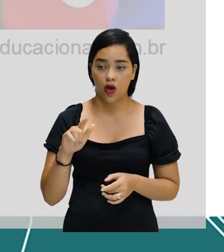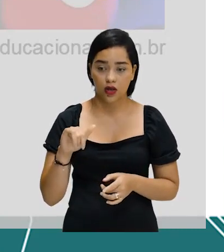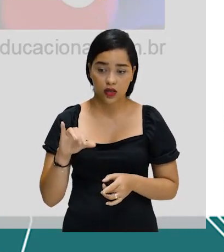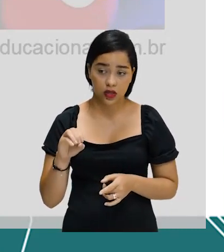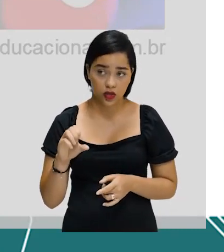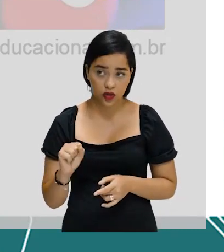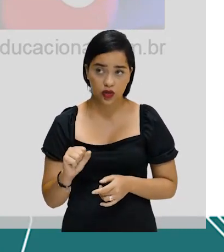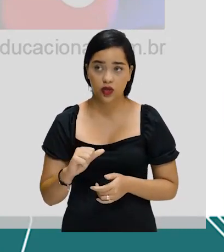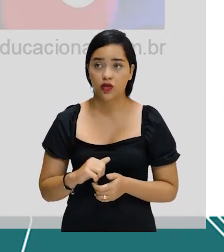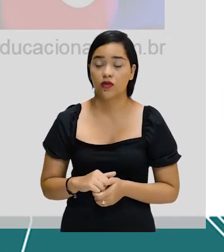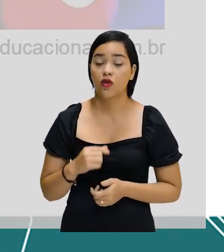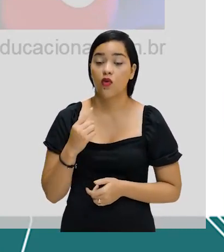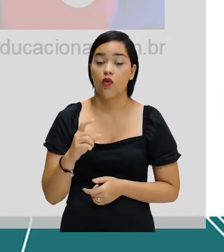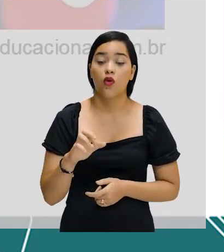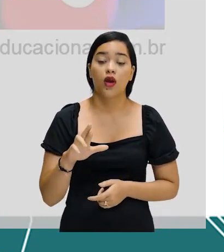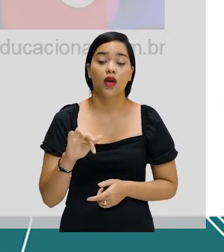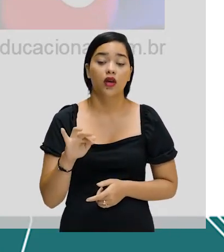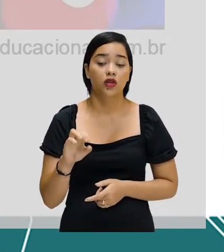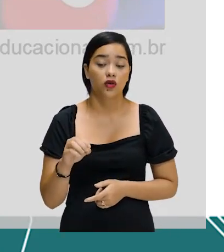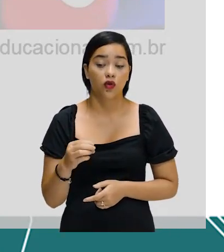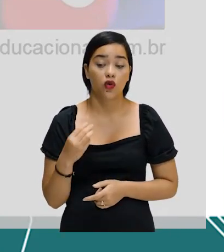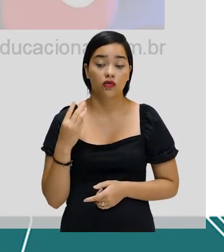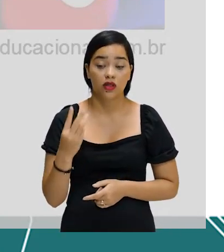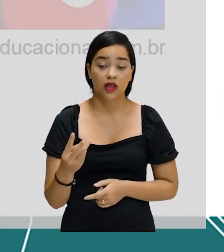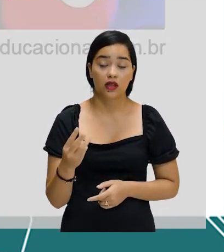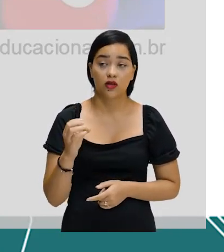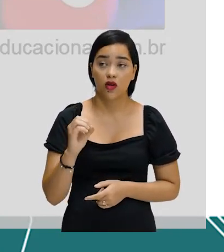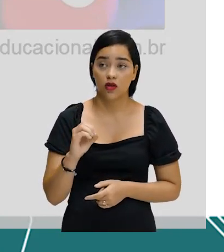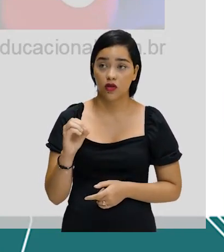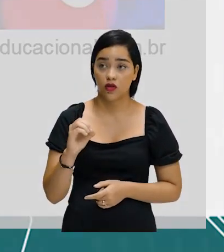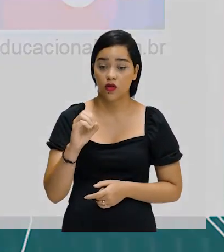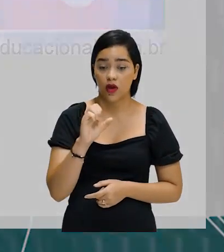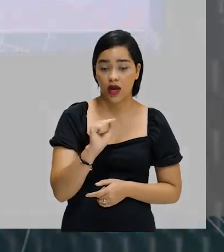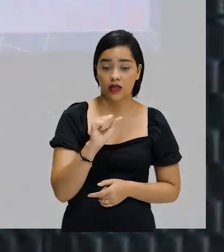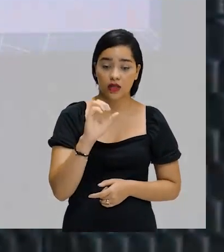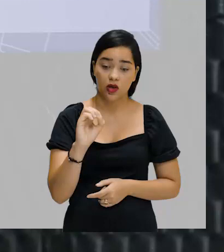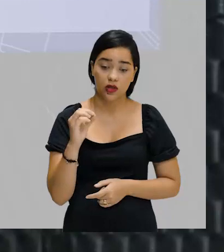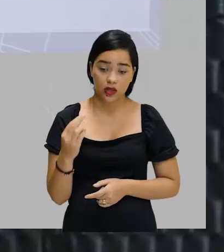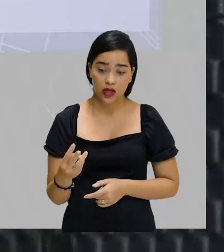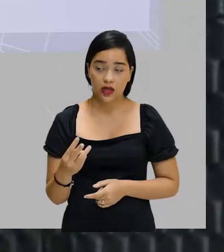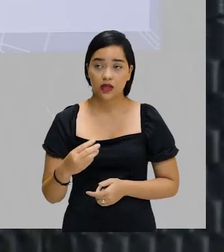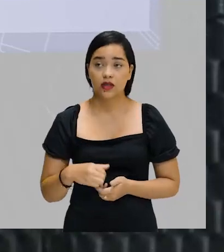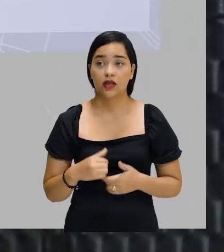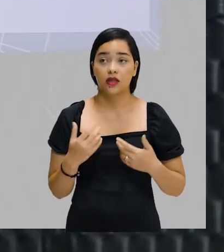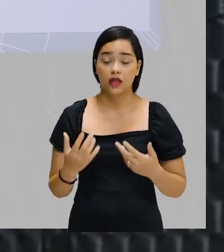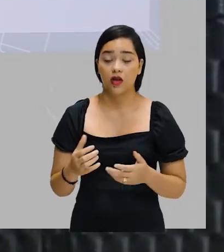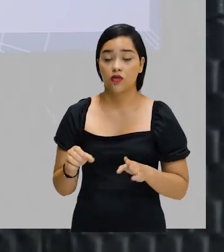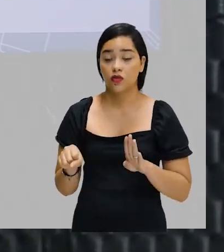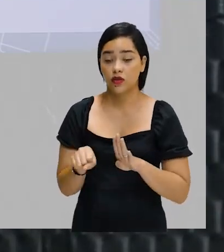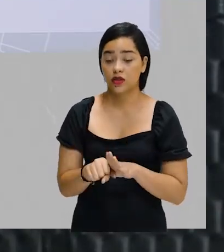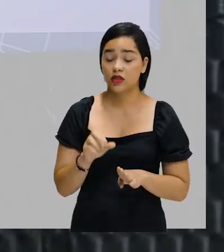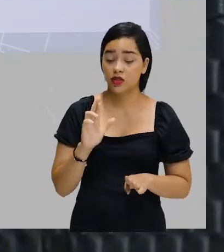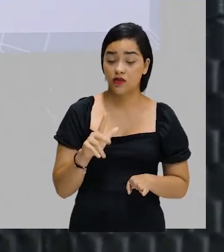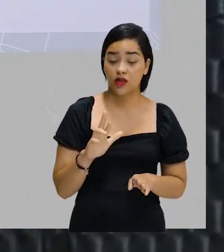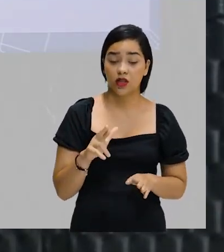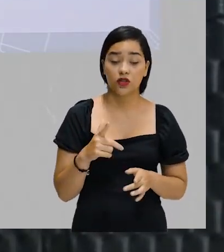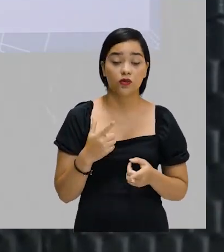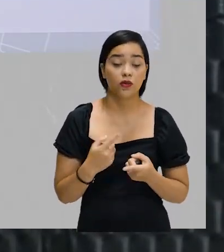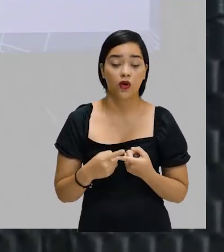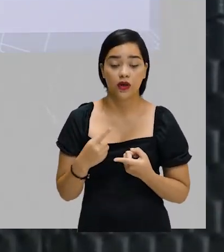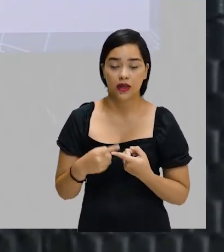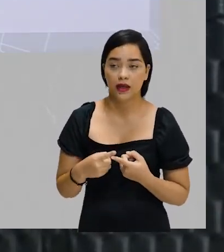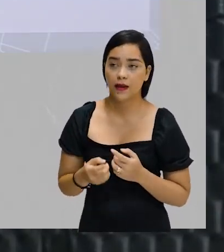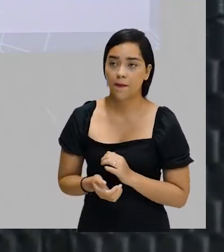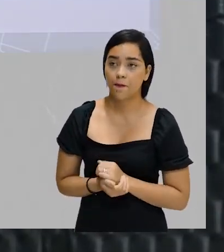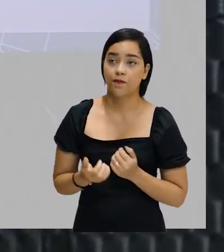SO2. Um enxofre com 3 oxigênios, o SO3. Então, substâncias diferentes. Por quê?